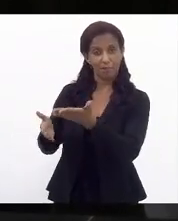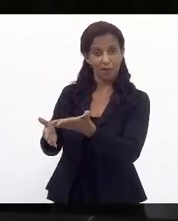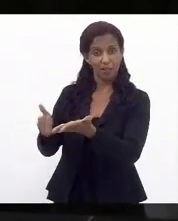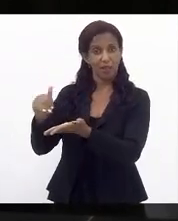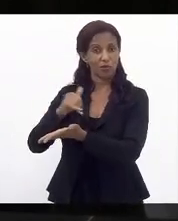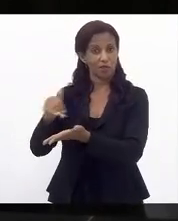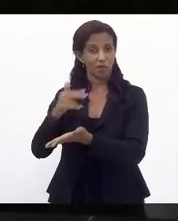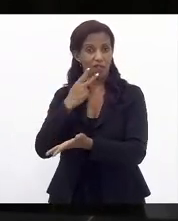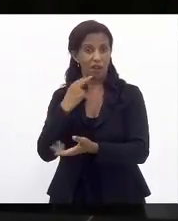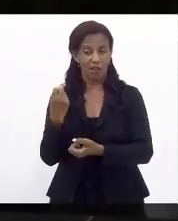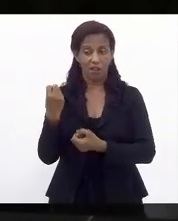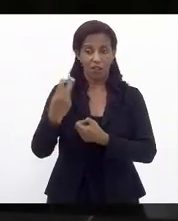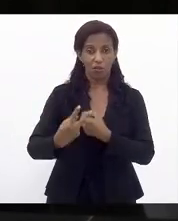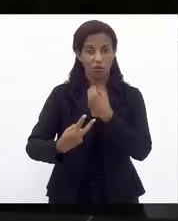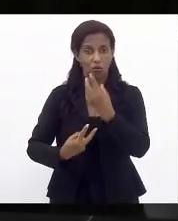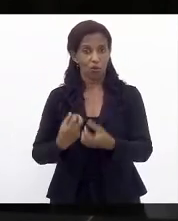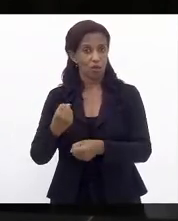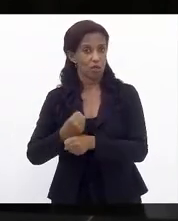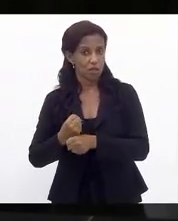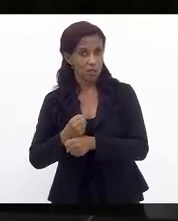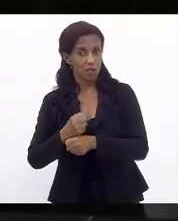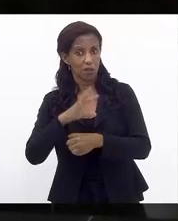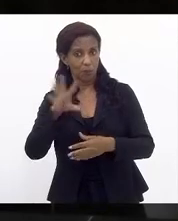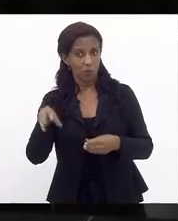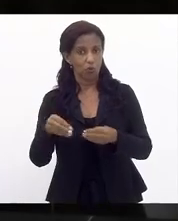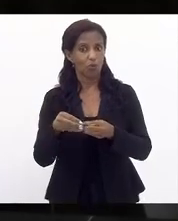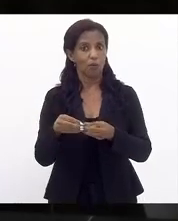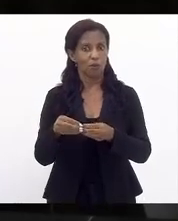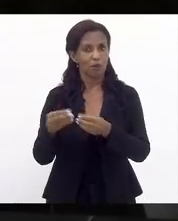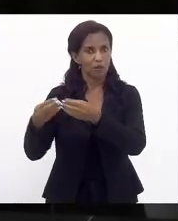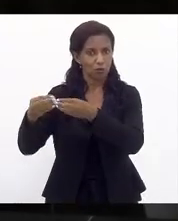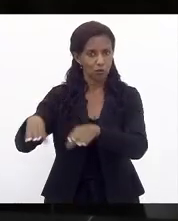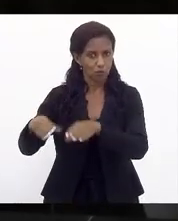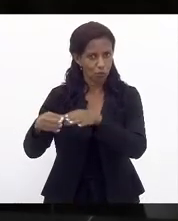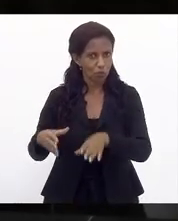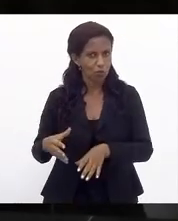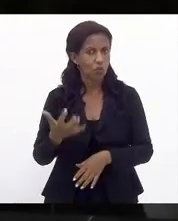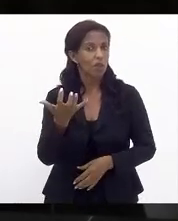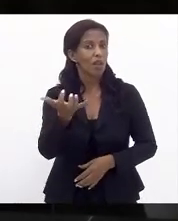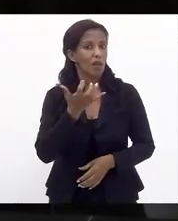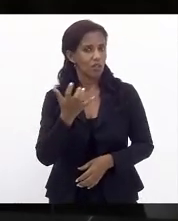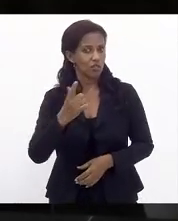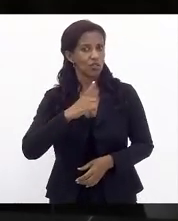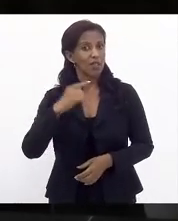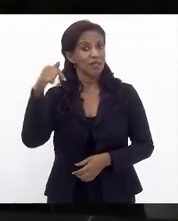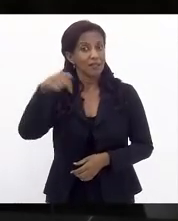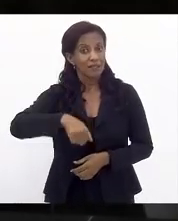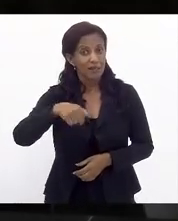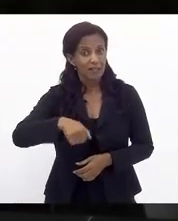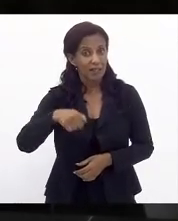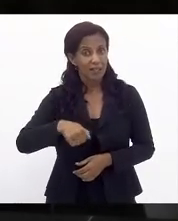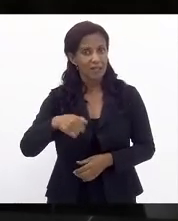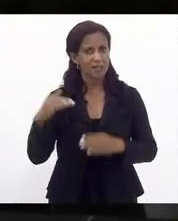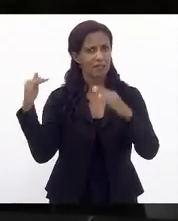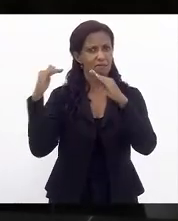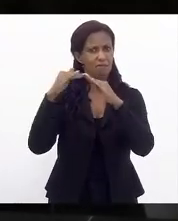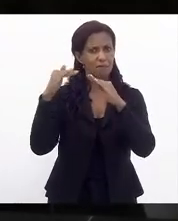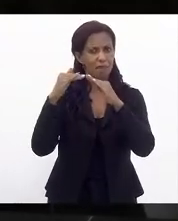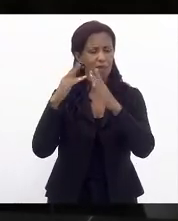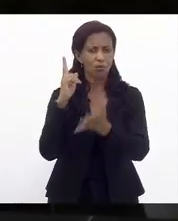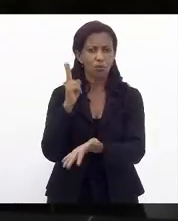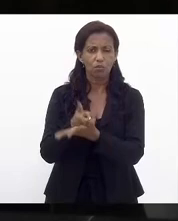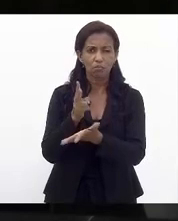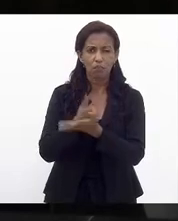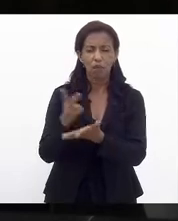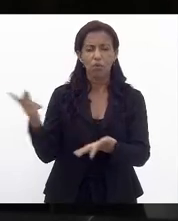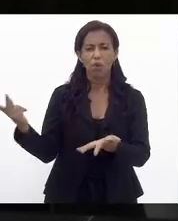a cada dois anos ele pode complementar os concursos a gente quer que haja nesse projeto do teto mesmo